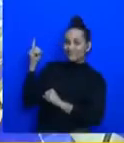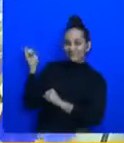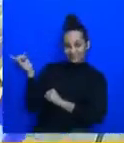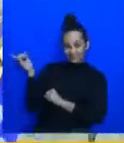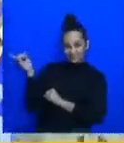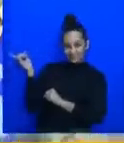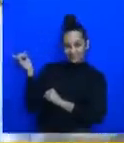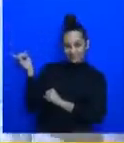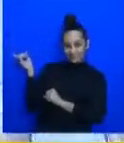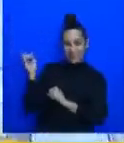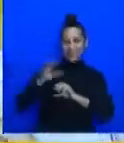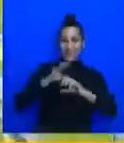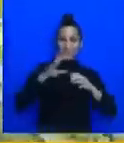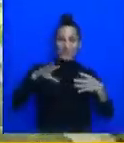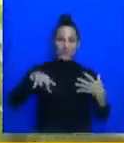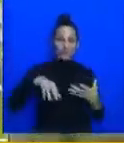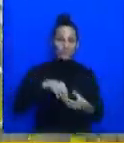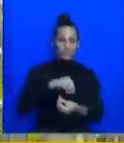valendo.